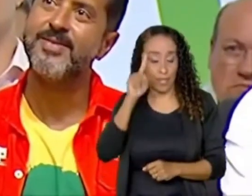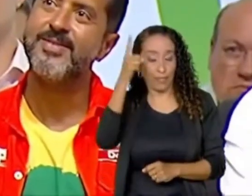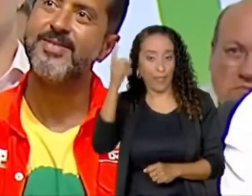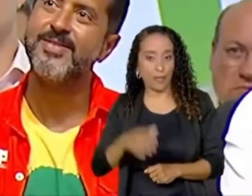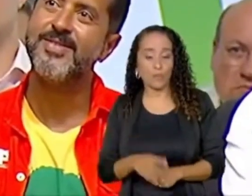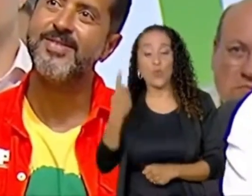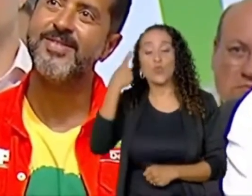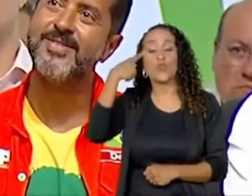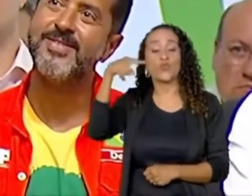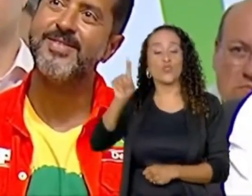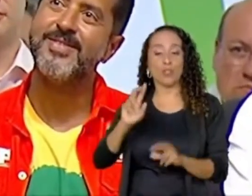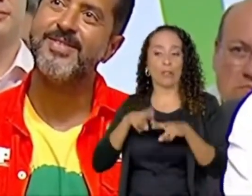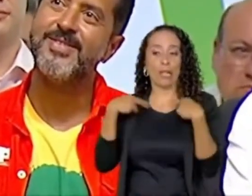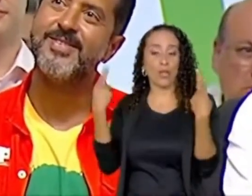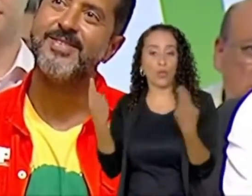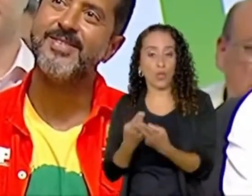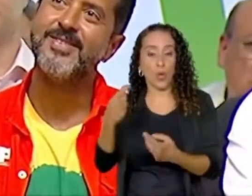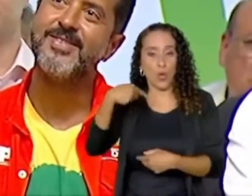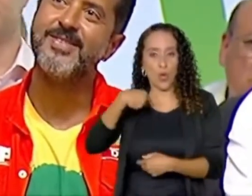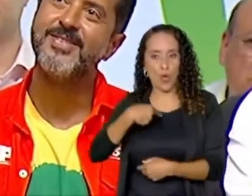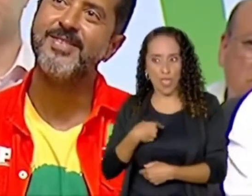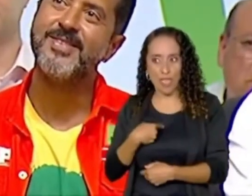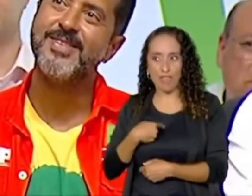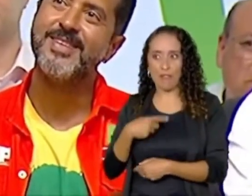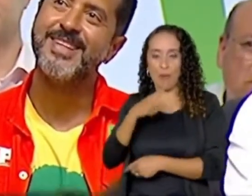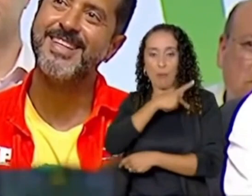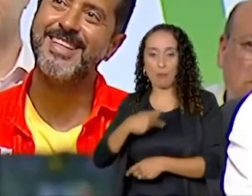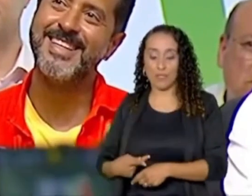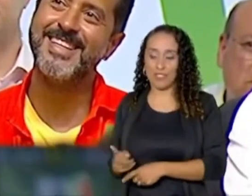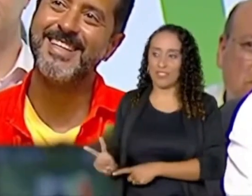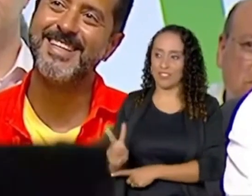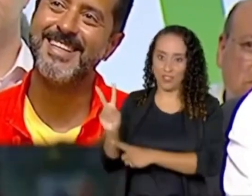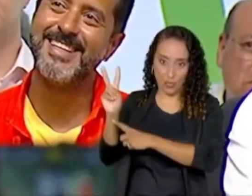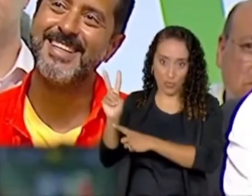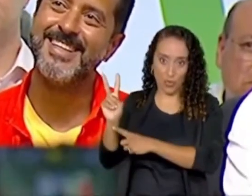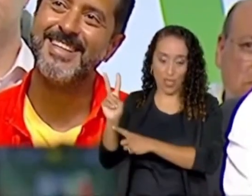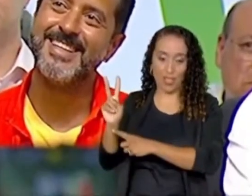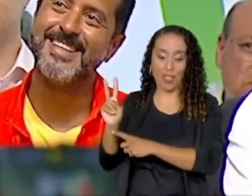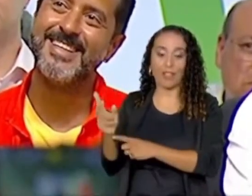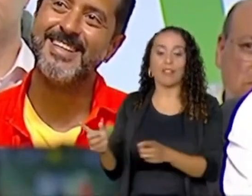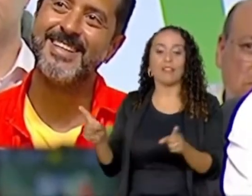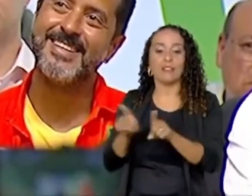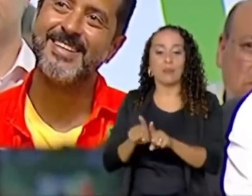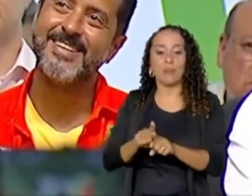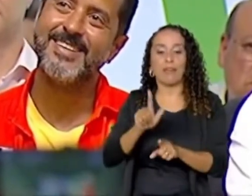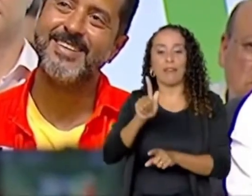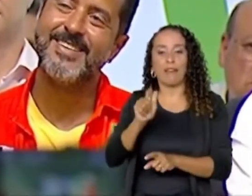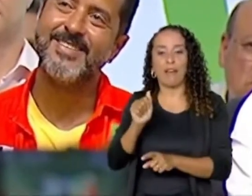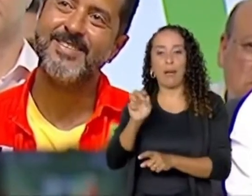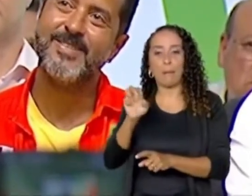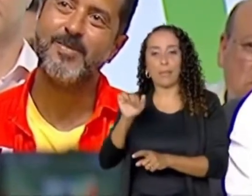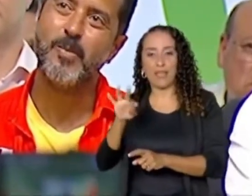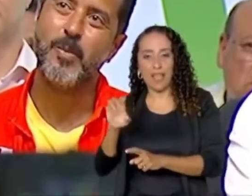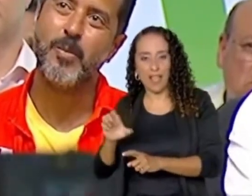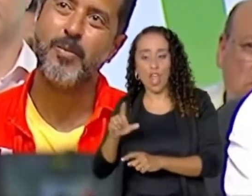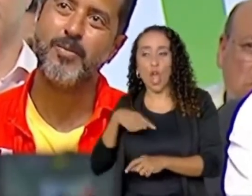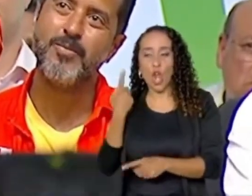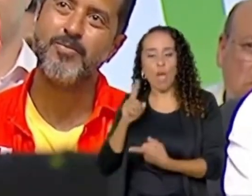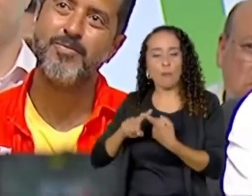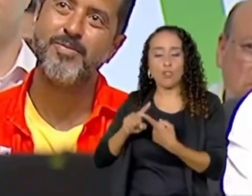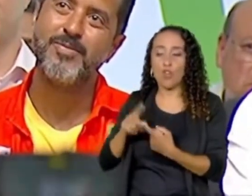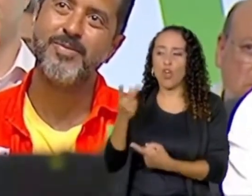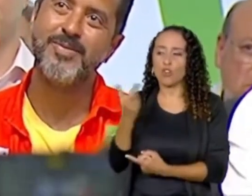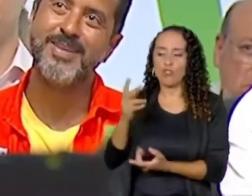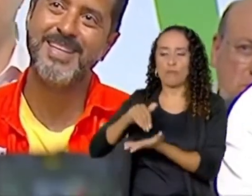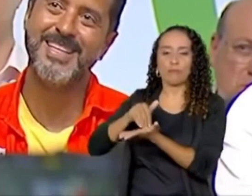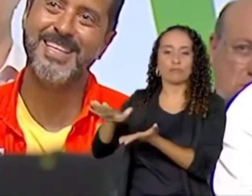numa reunião que eu e Chaves, com o Gabriele e com o presidente da PDVSA, a gente ameaçou mandar os dois